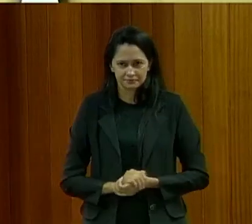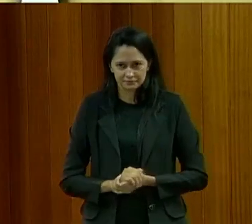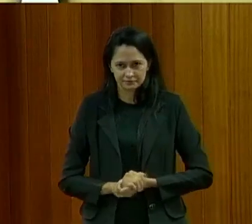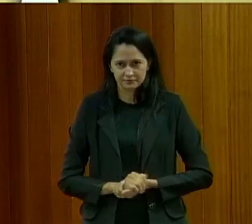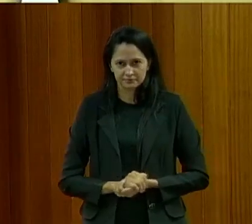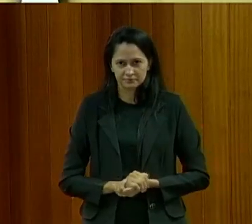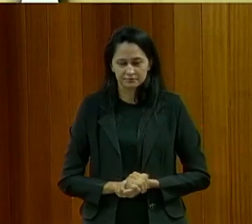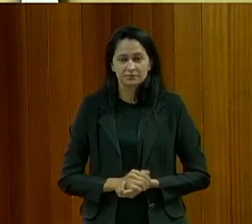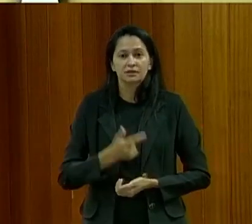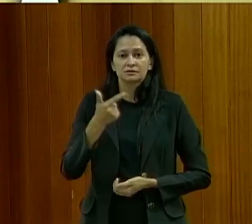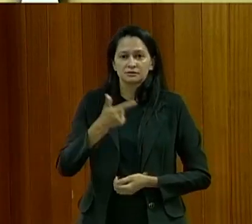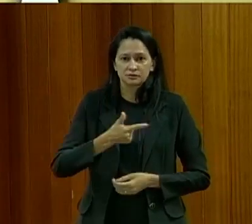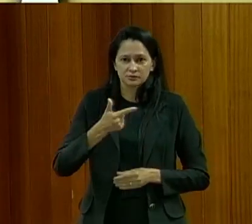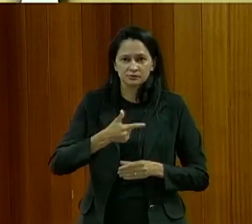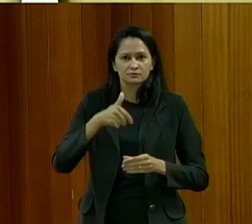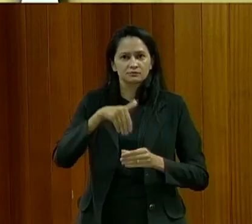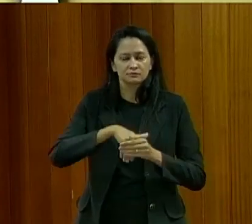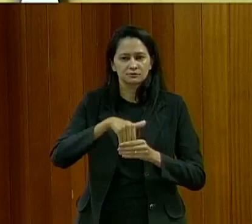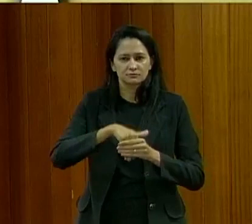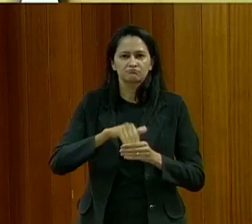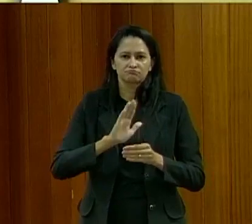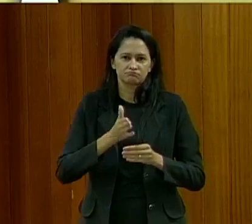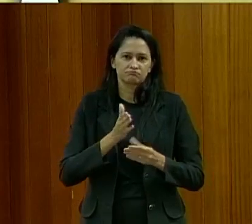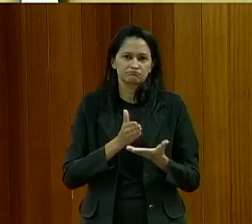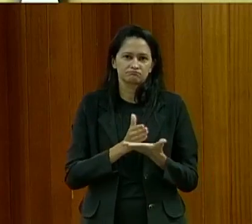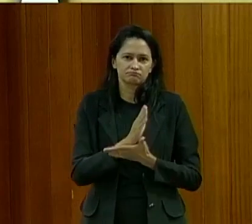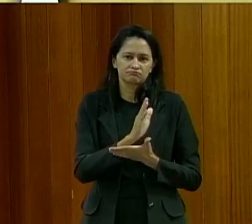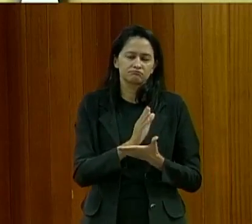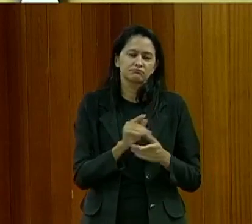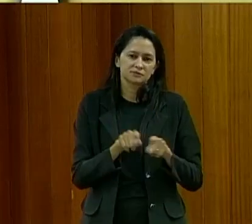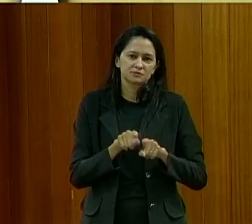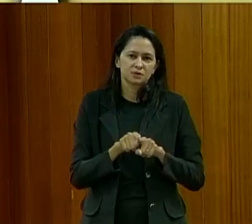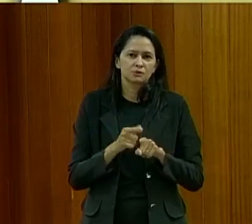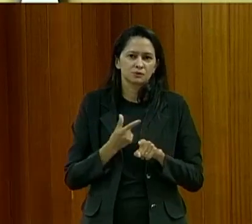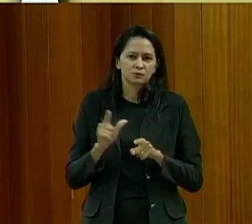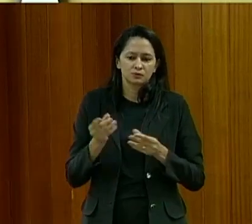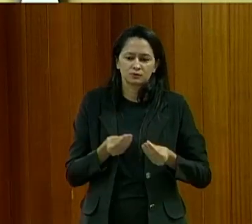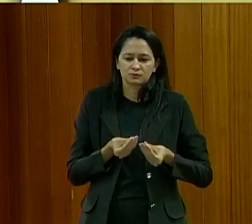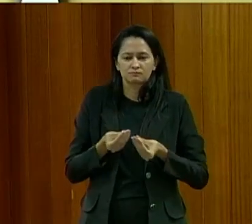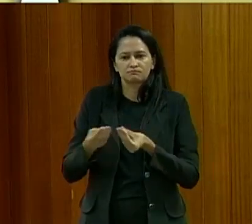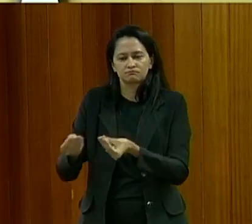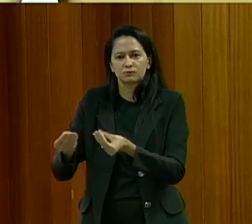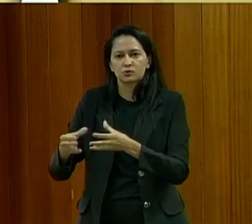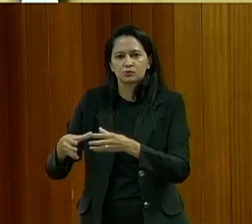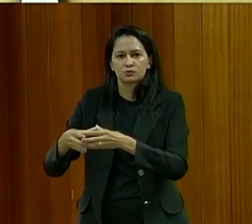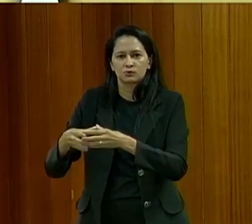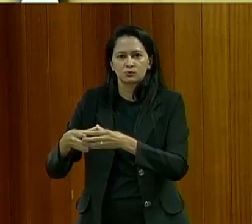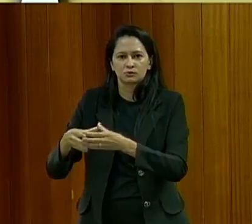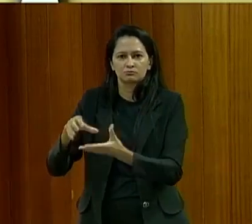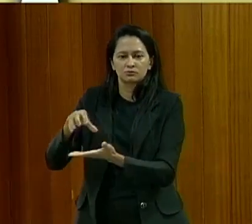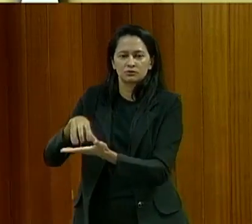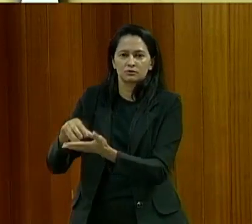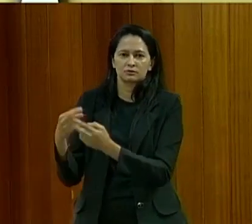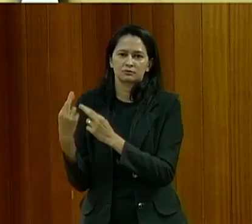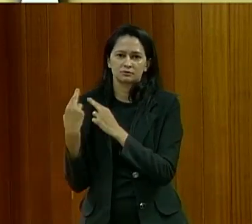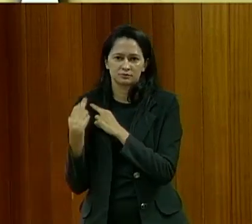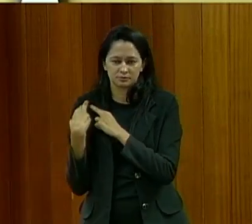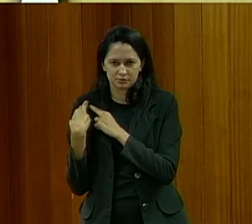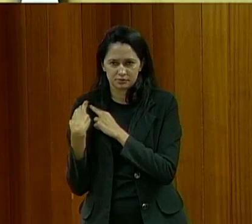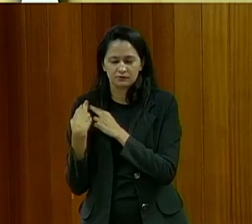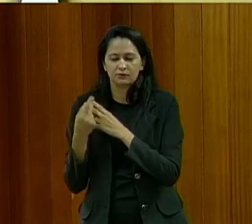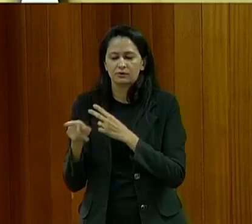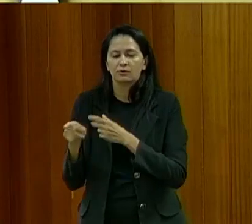aprovação. Segunda votação, o projeto foi aprovado e encaminhado ao Núcleo de Processamento do Centro